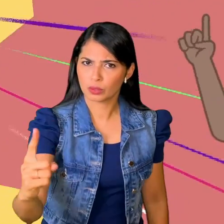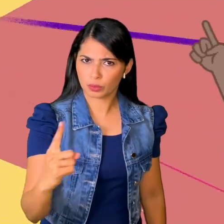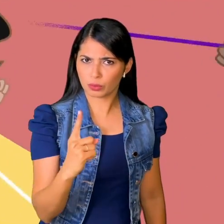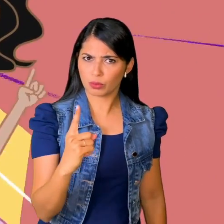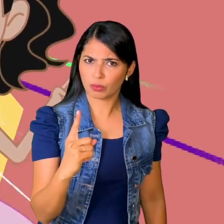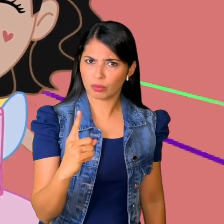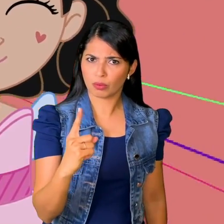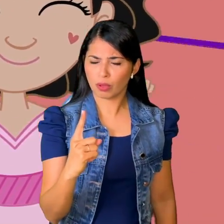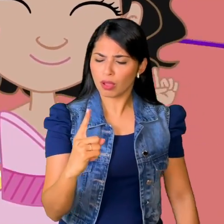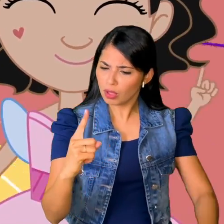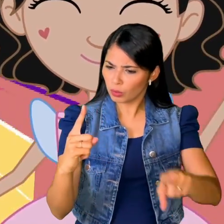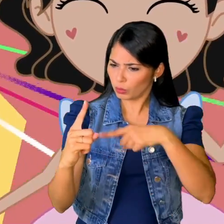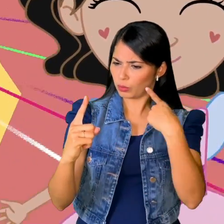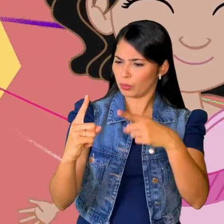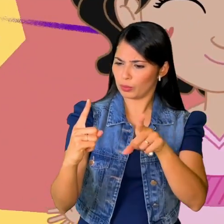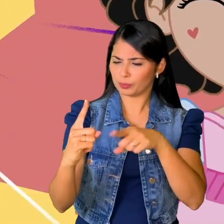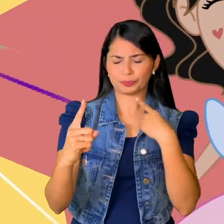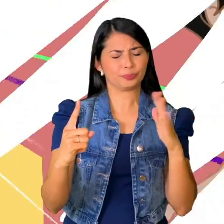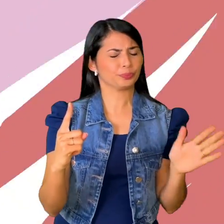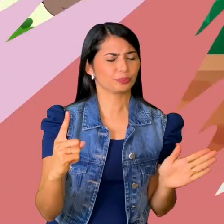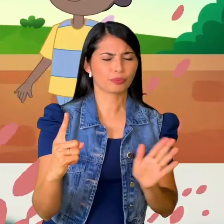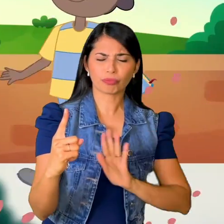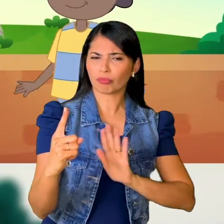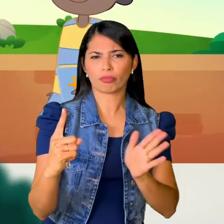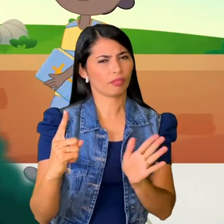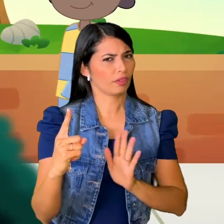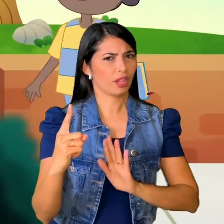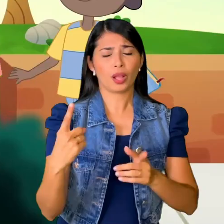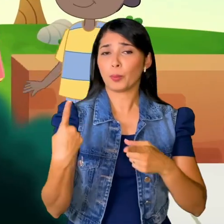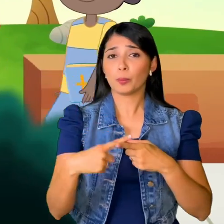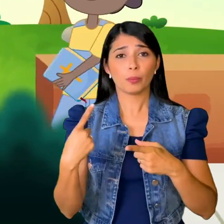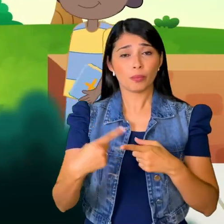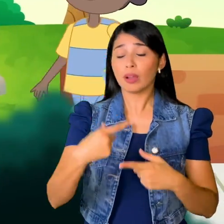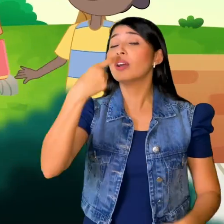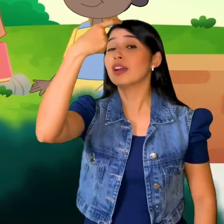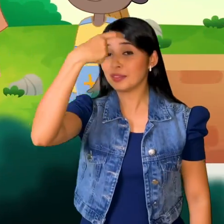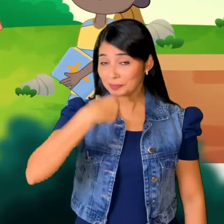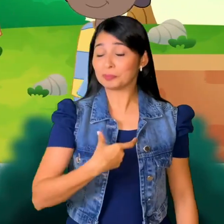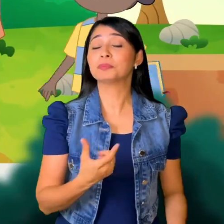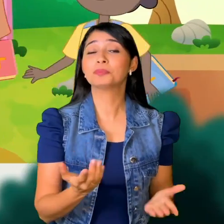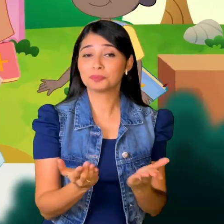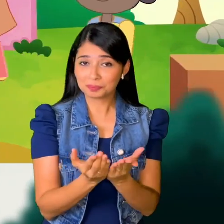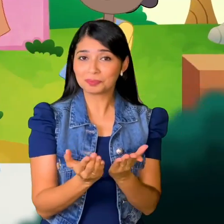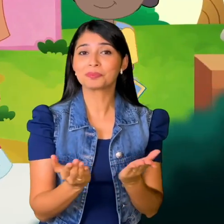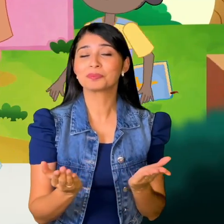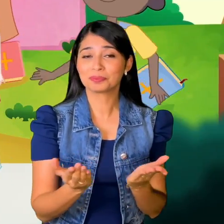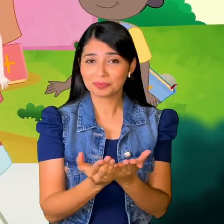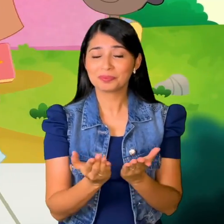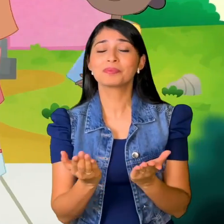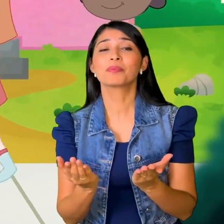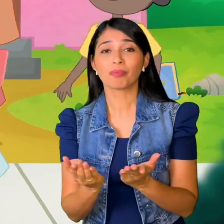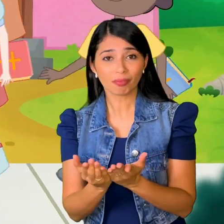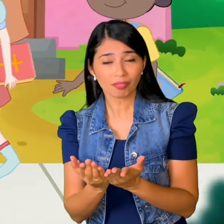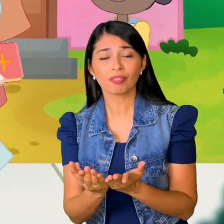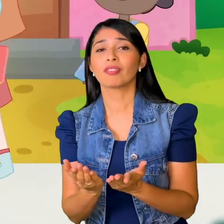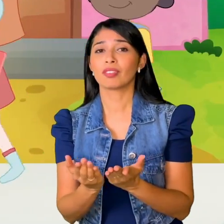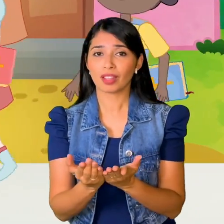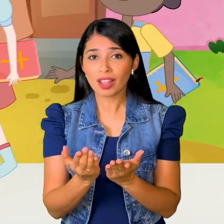Se alguém me zoar Por eu viver desse jeito